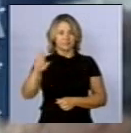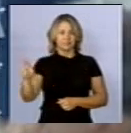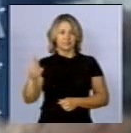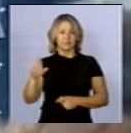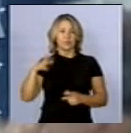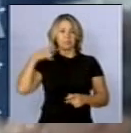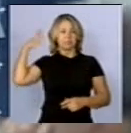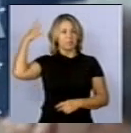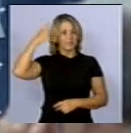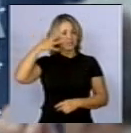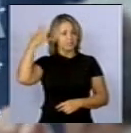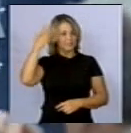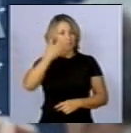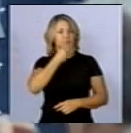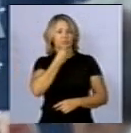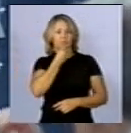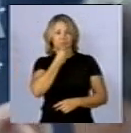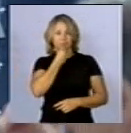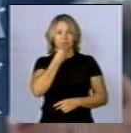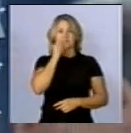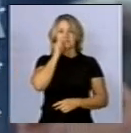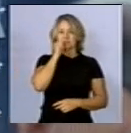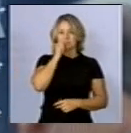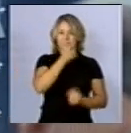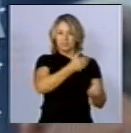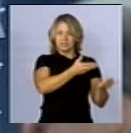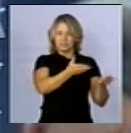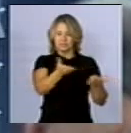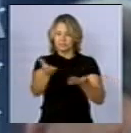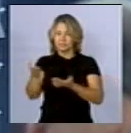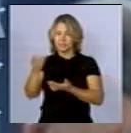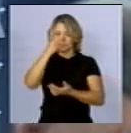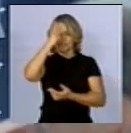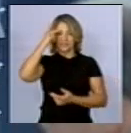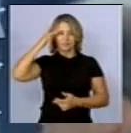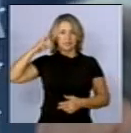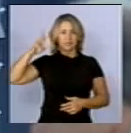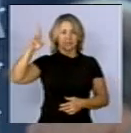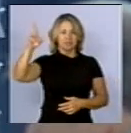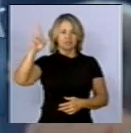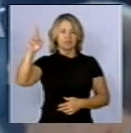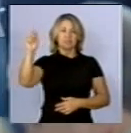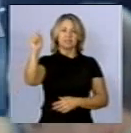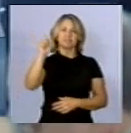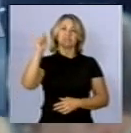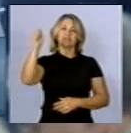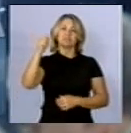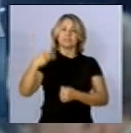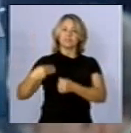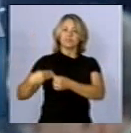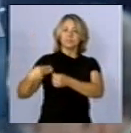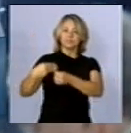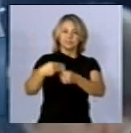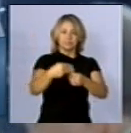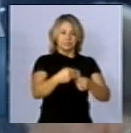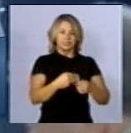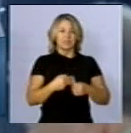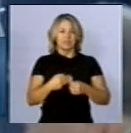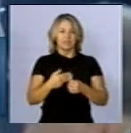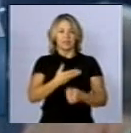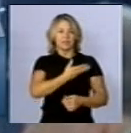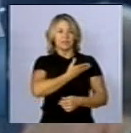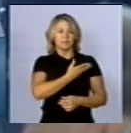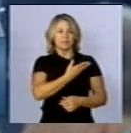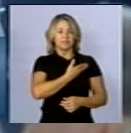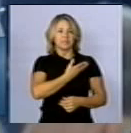palestrantes senhoras representantes das associações de bairros companheiros